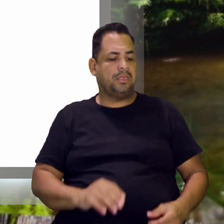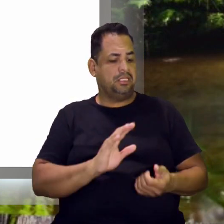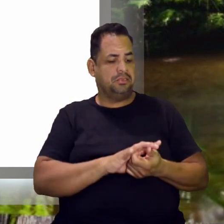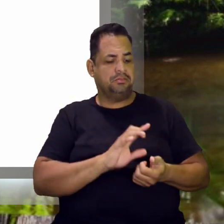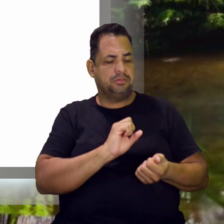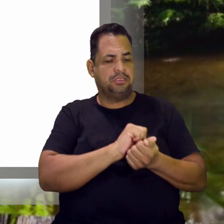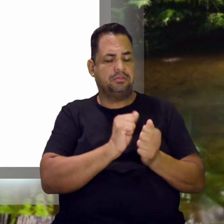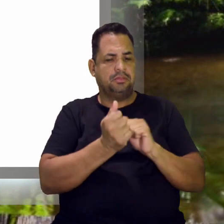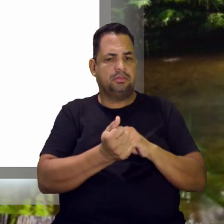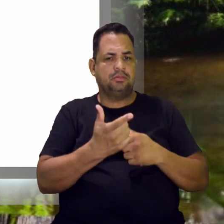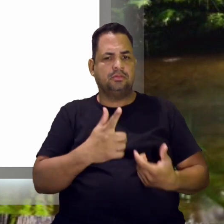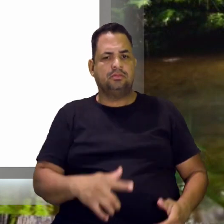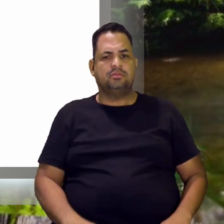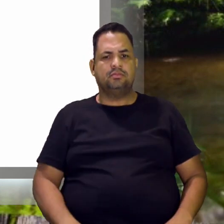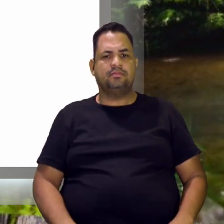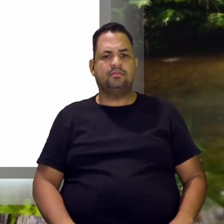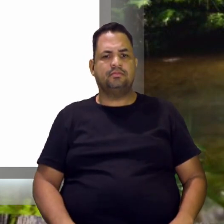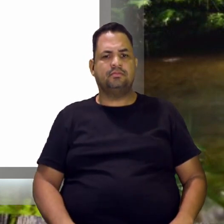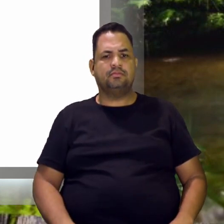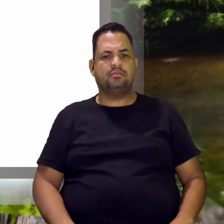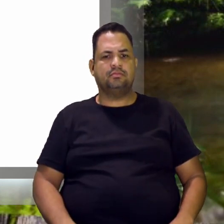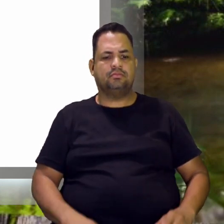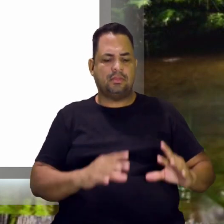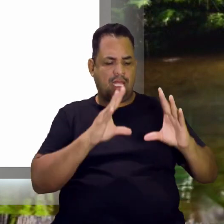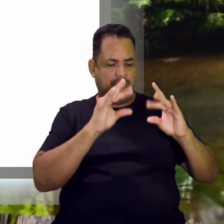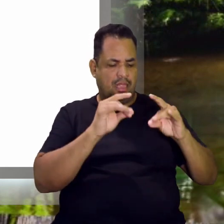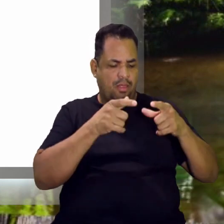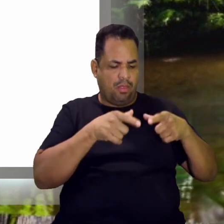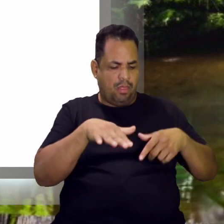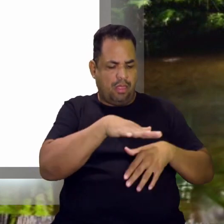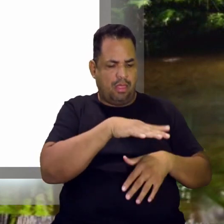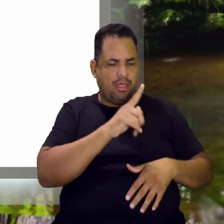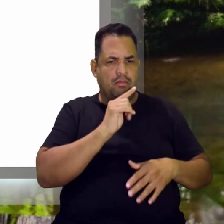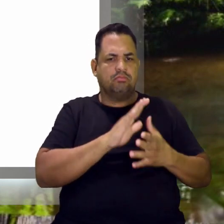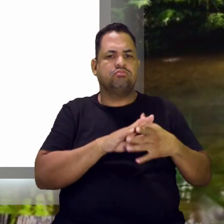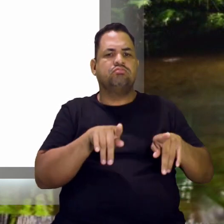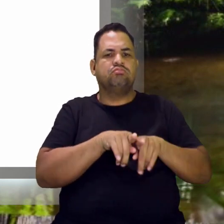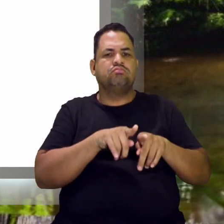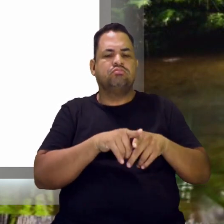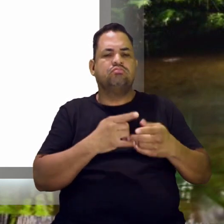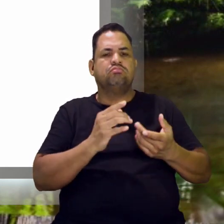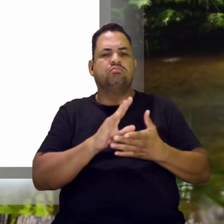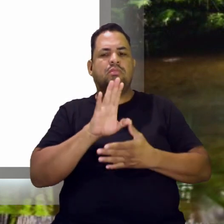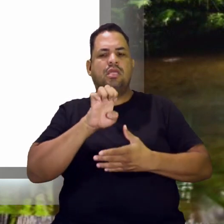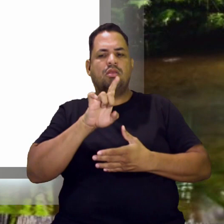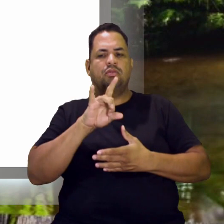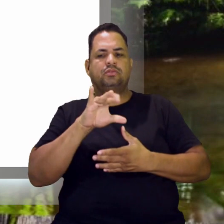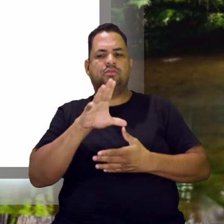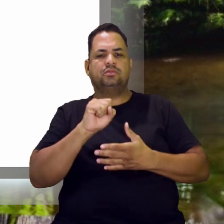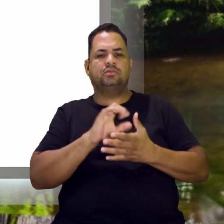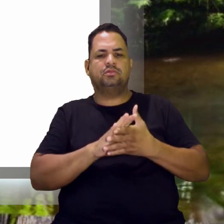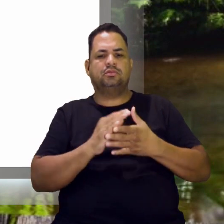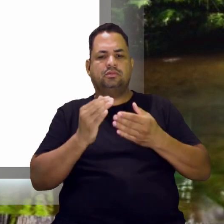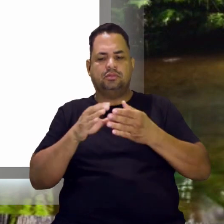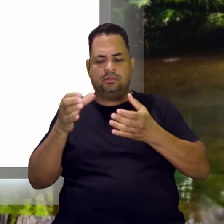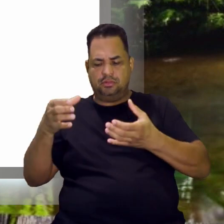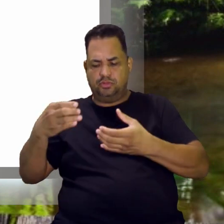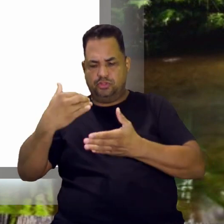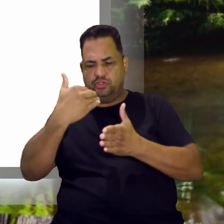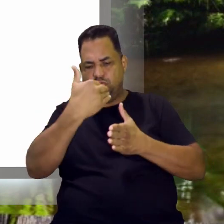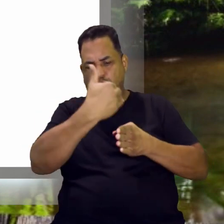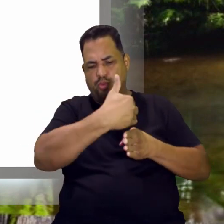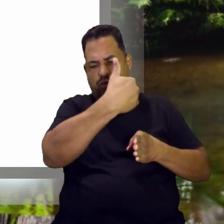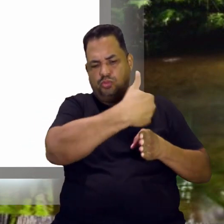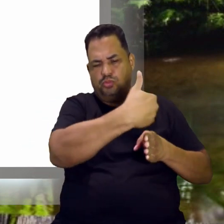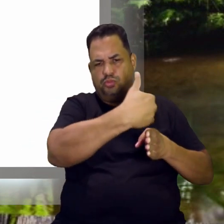naquele local. Então, uma lama, uma pocinha d'água é um ecossistema. um tijolo há muito tempo